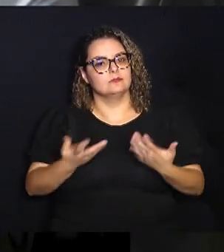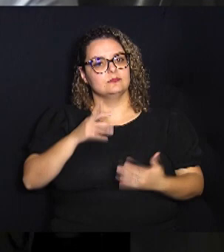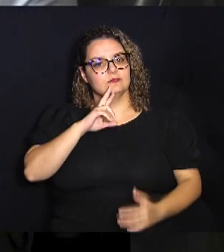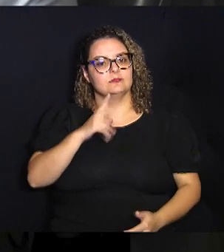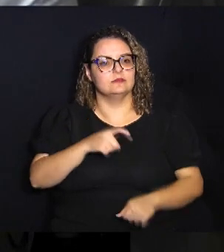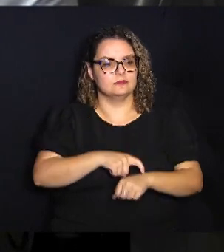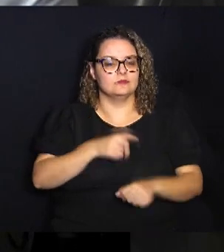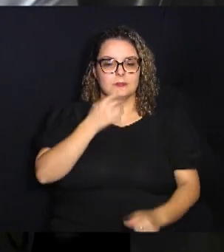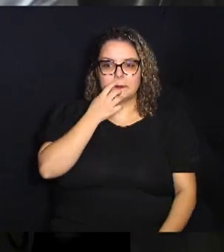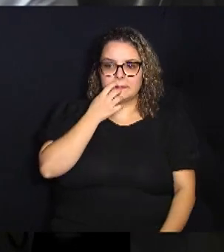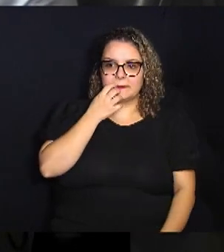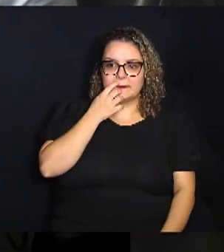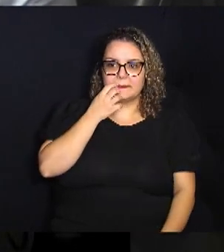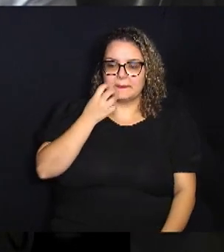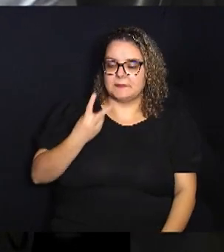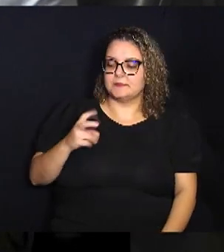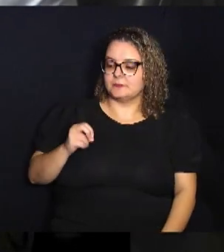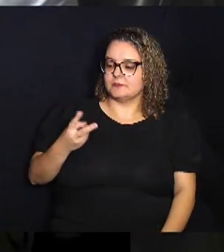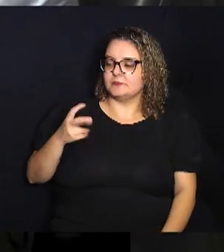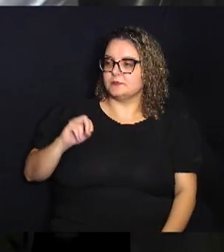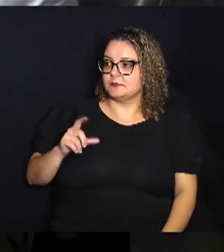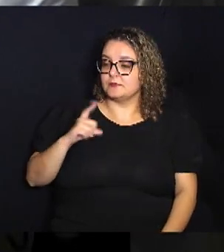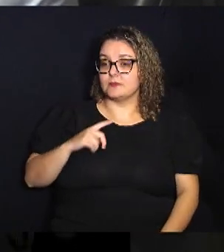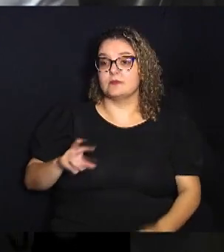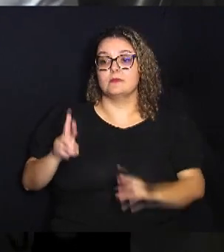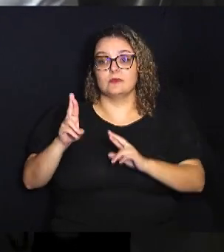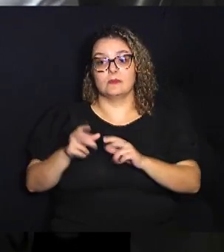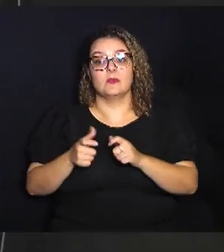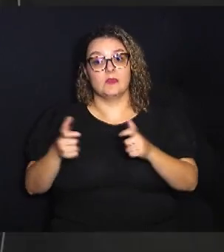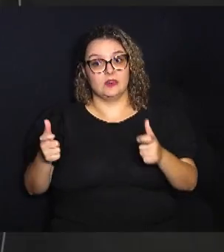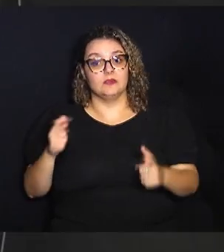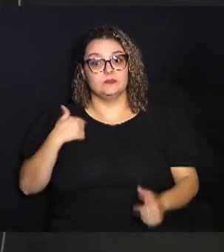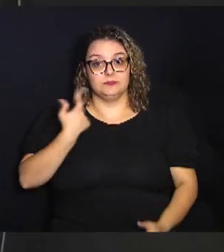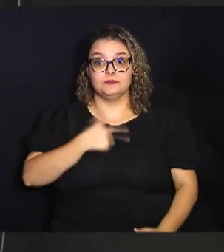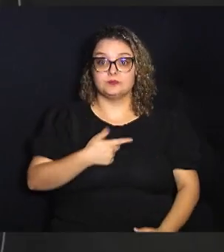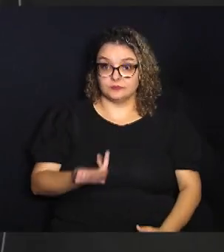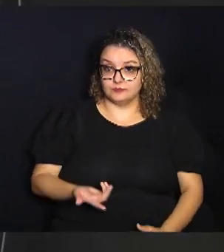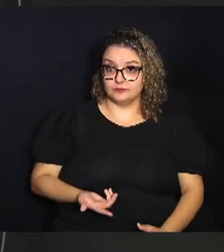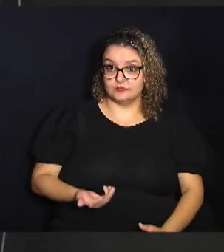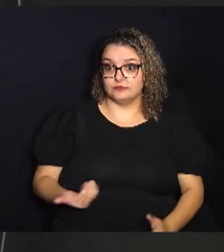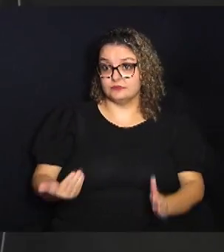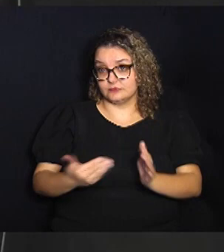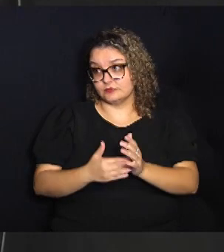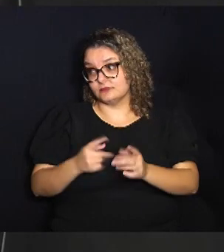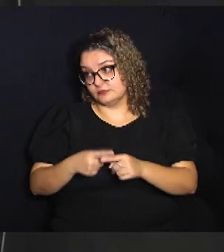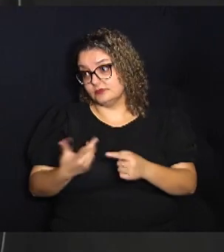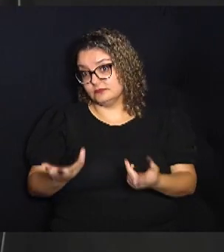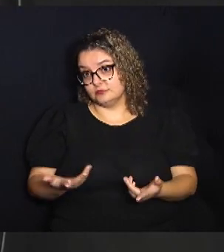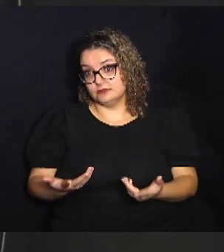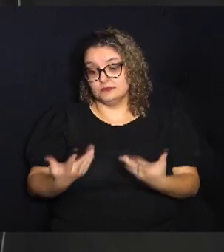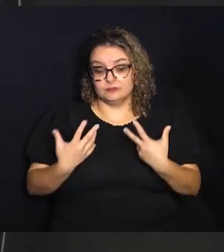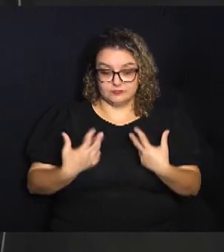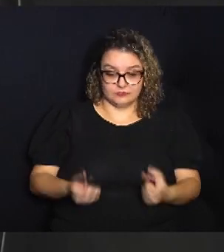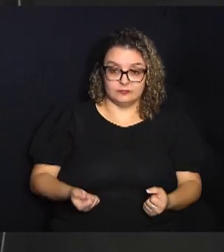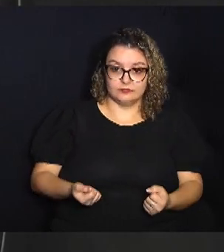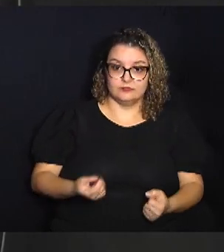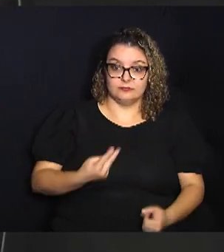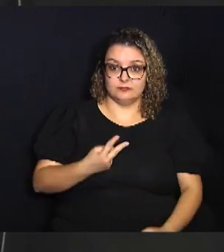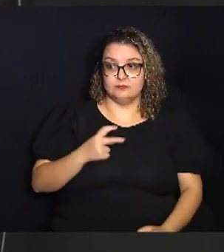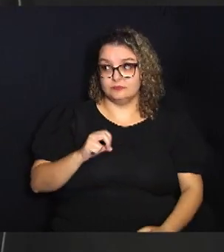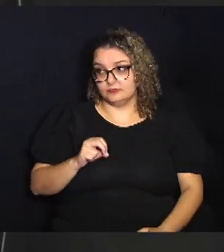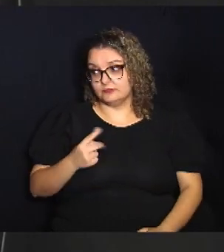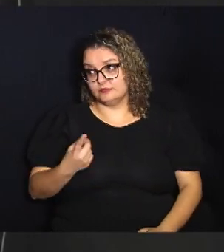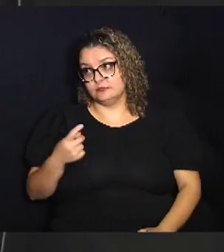momento? 2020 havia uma expectativa muito grande da nossa parte, até porque, por eu ter assumido em